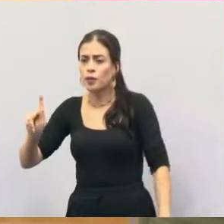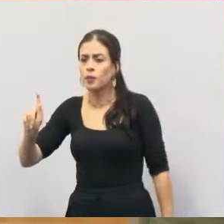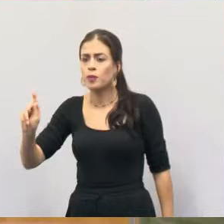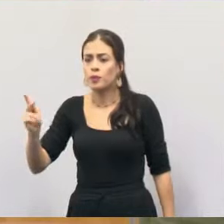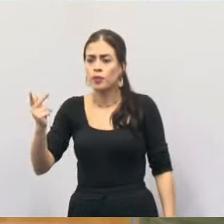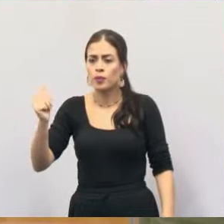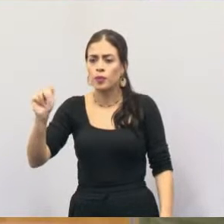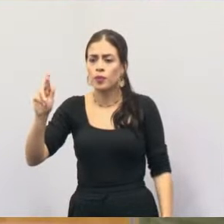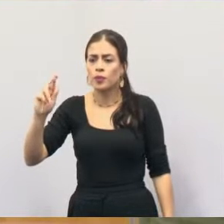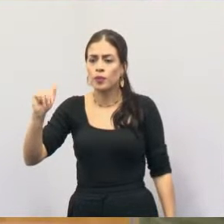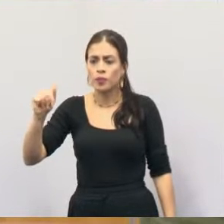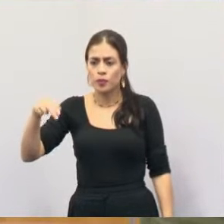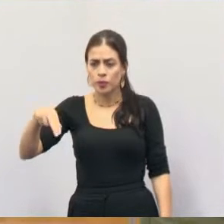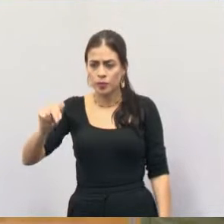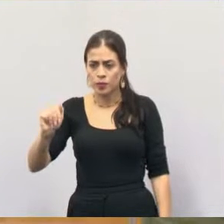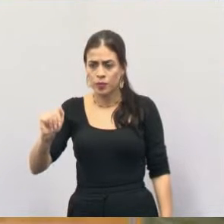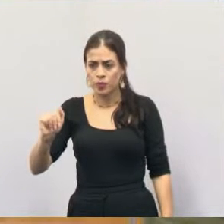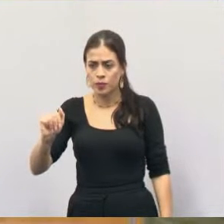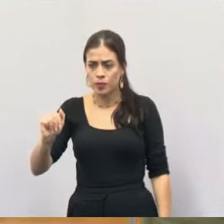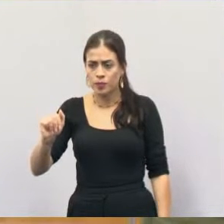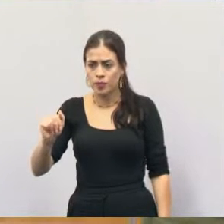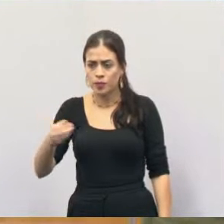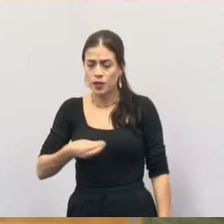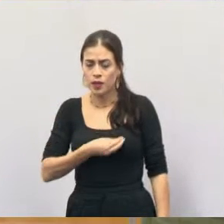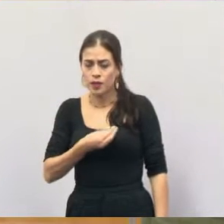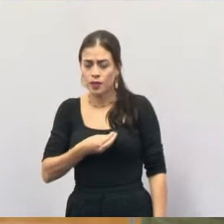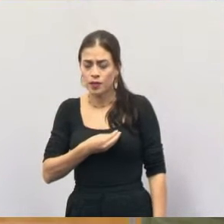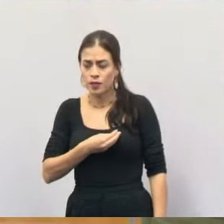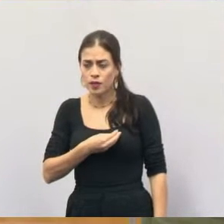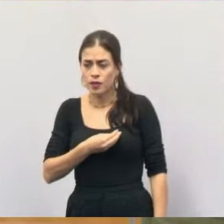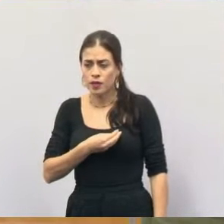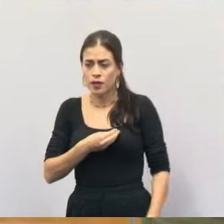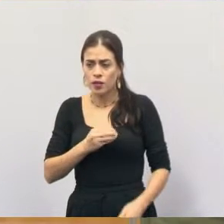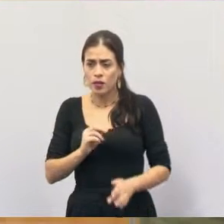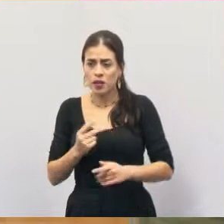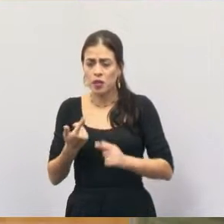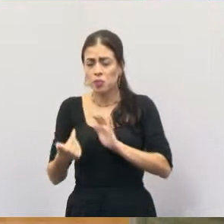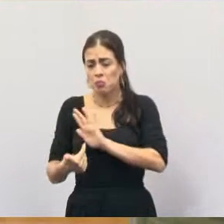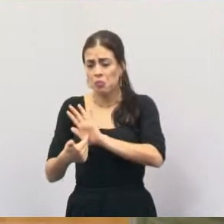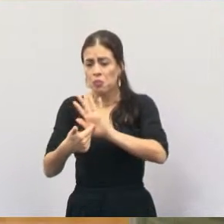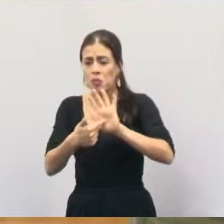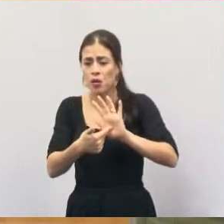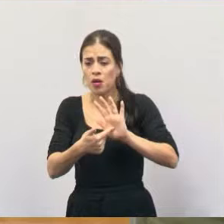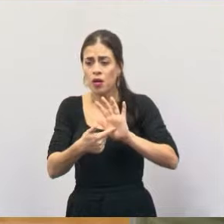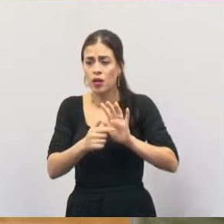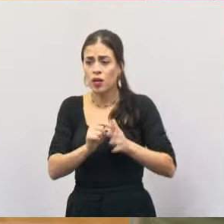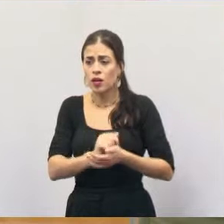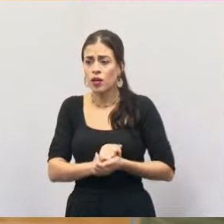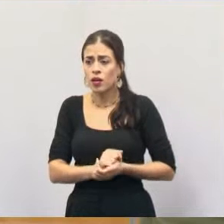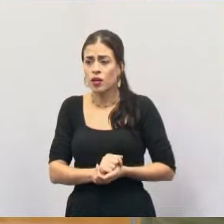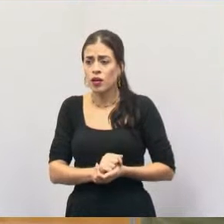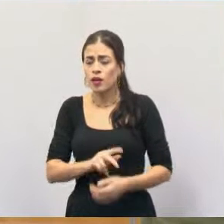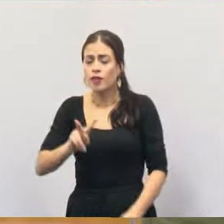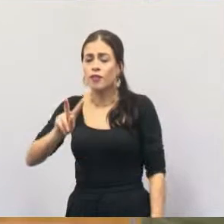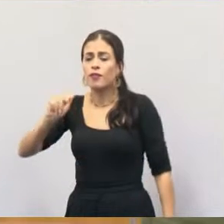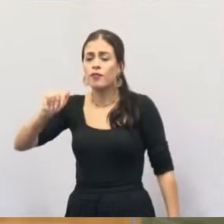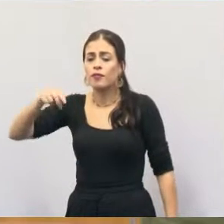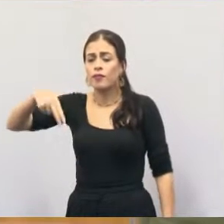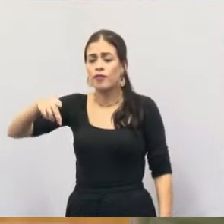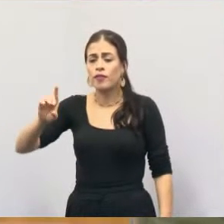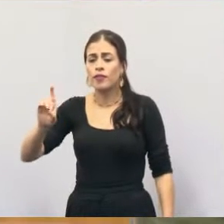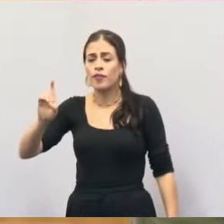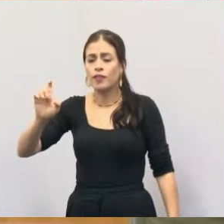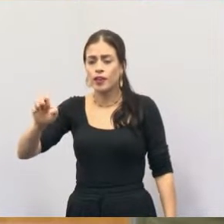Ramos. Vida e obra de Vandercy Leite Ramos, Guarana Ramos, como era conhecido,